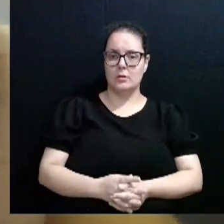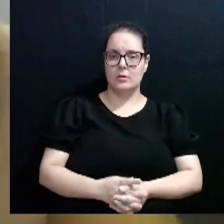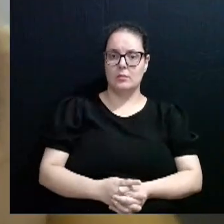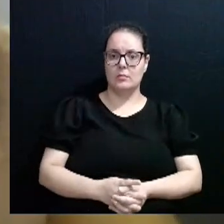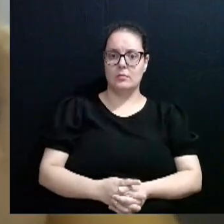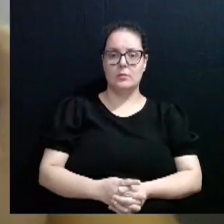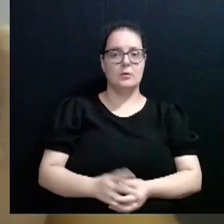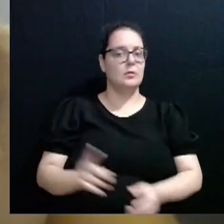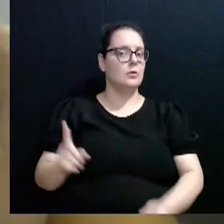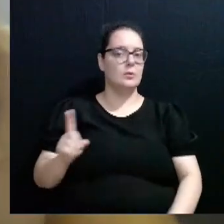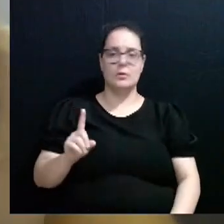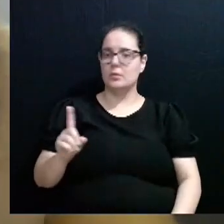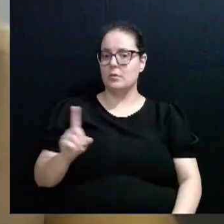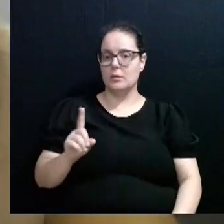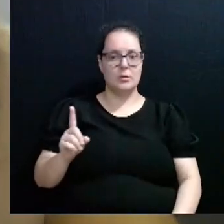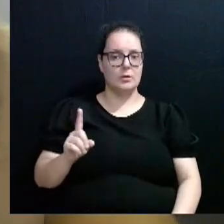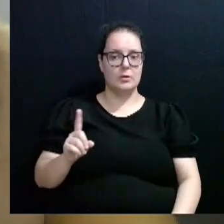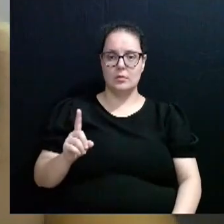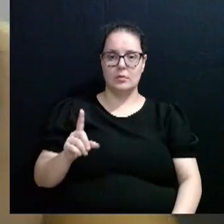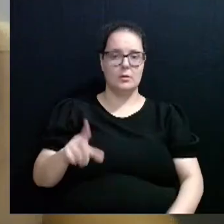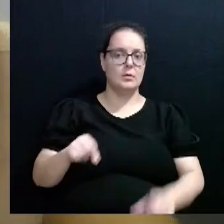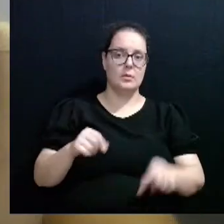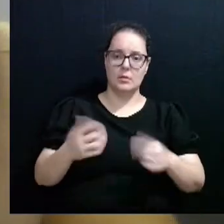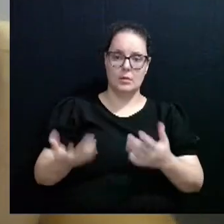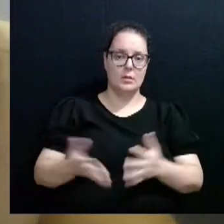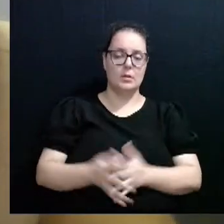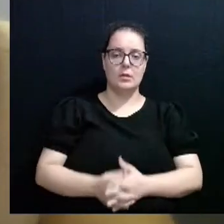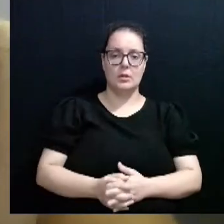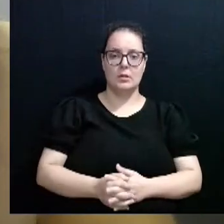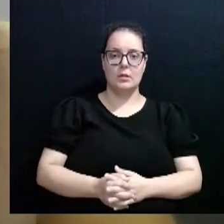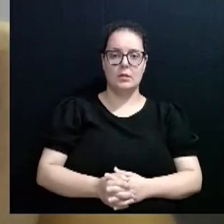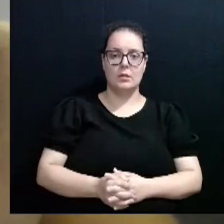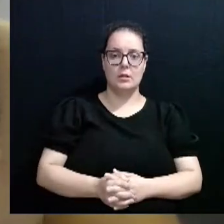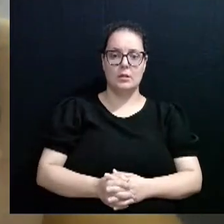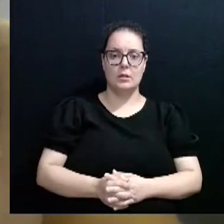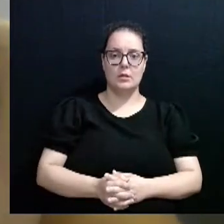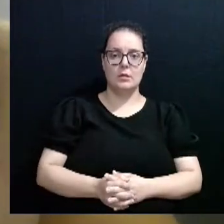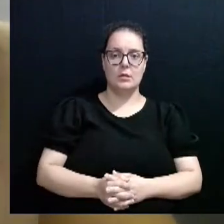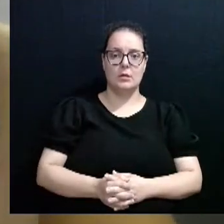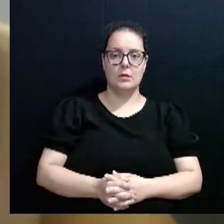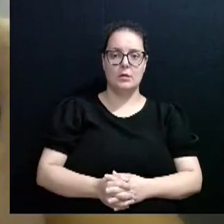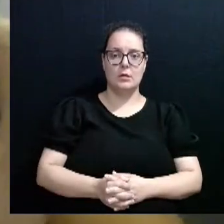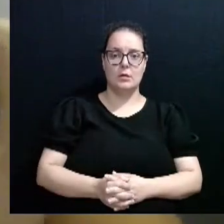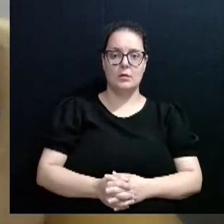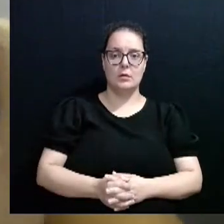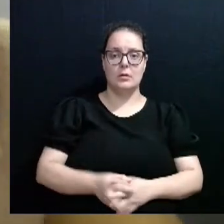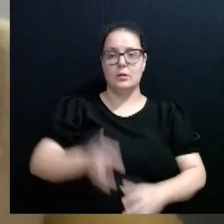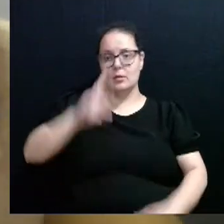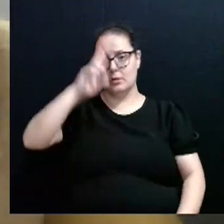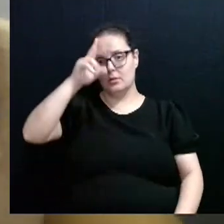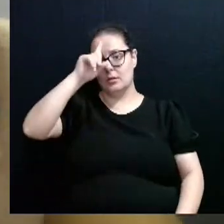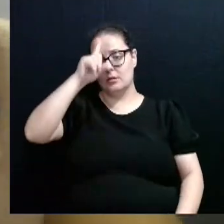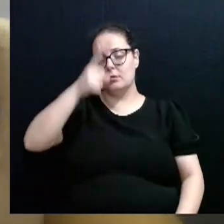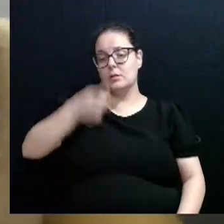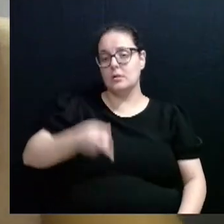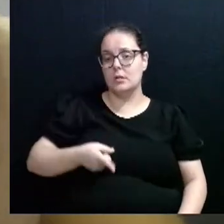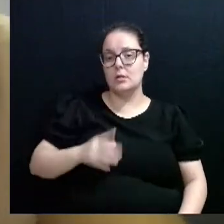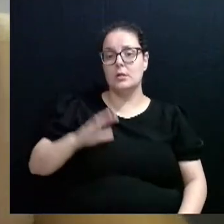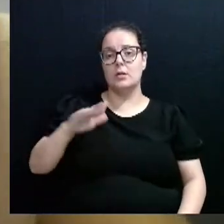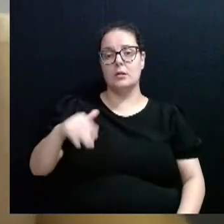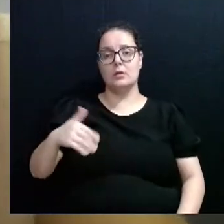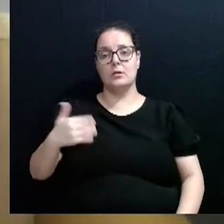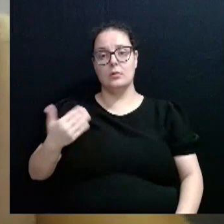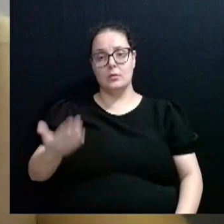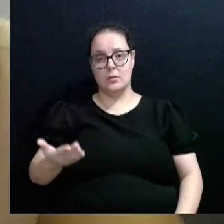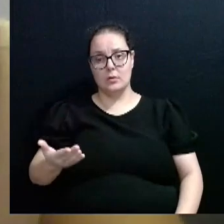Não é opcional, né? Não é uma liberalidade. É o empregador que decide quando que esse recesso vai ser concedido. E se